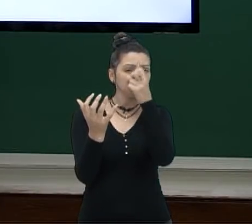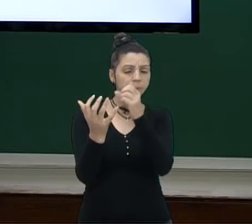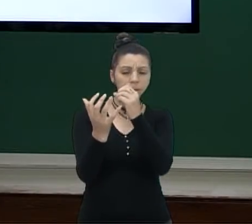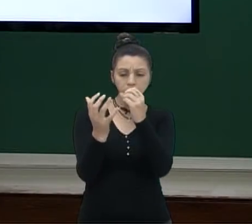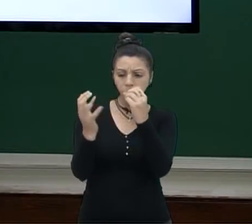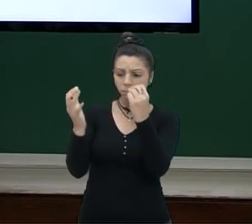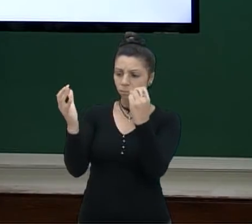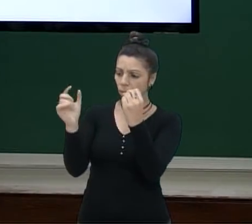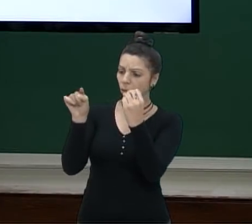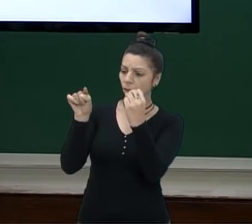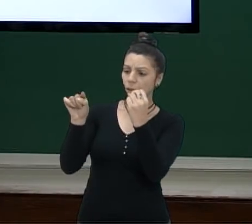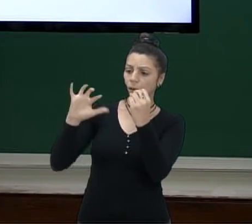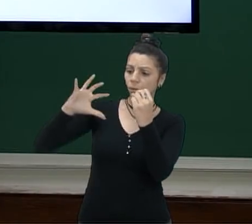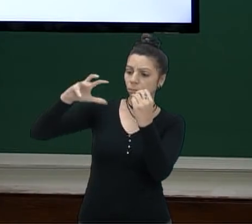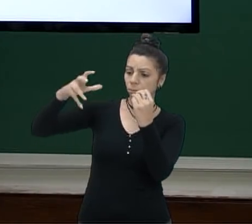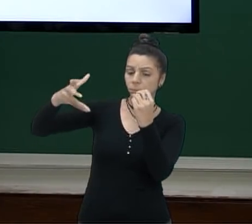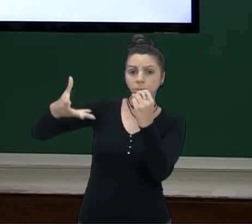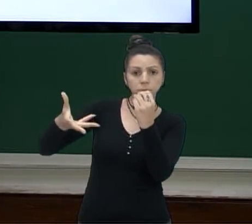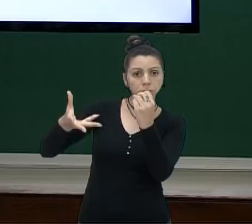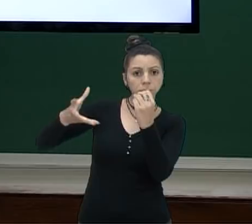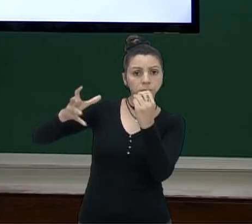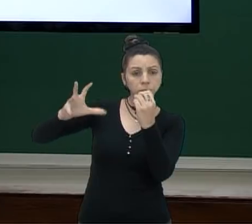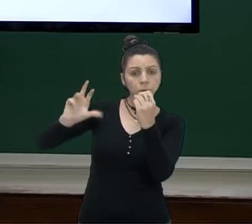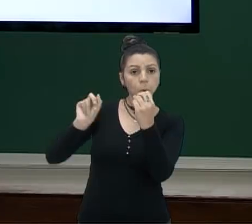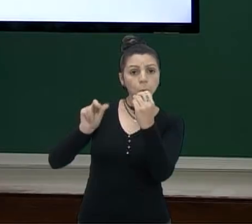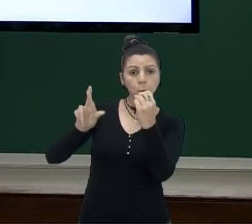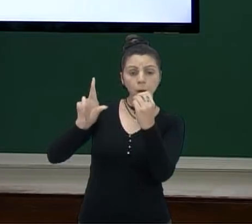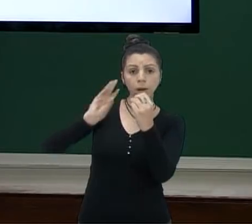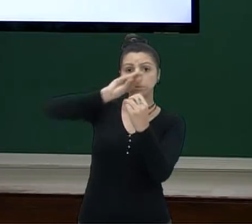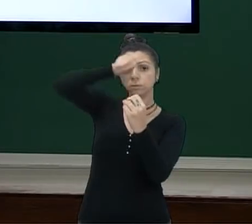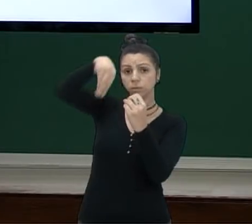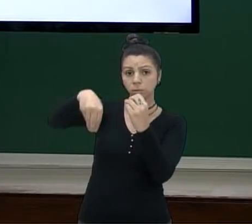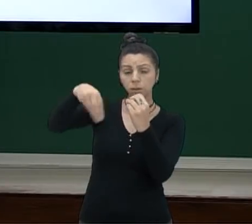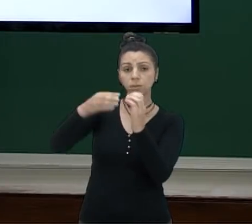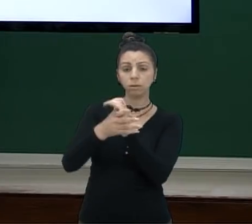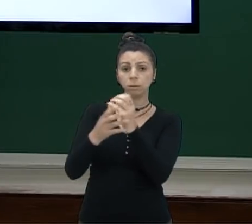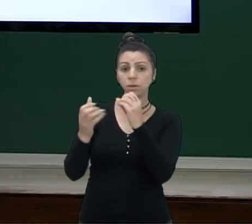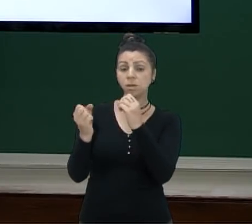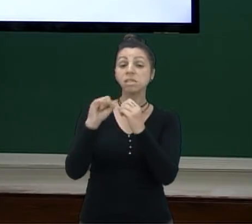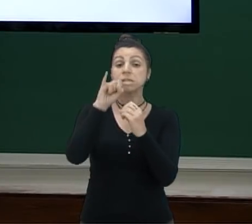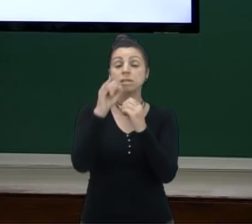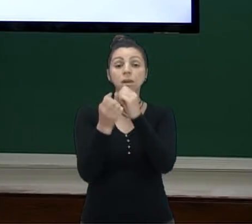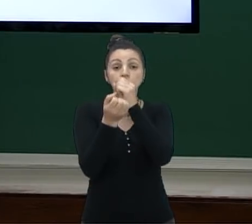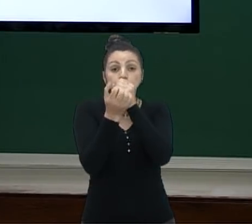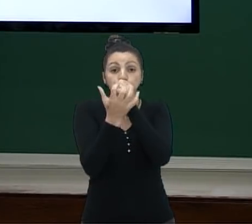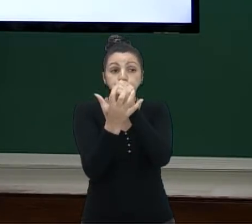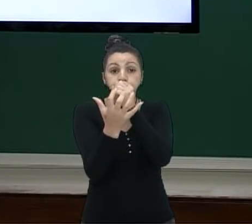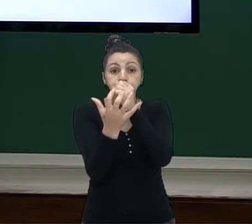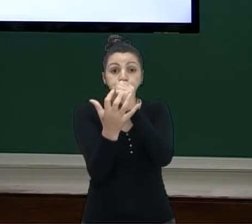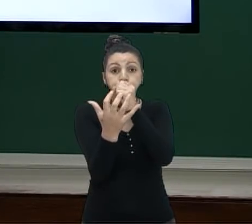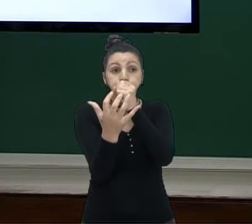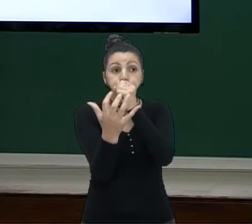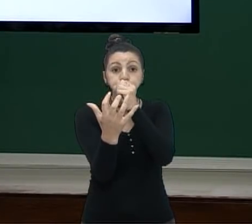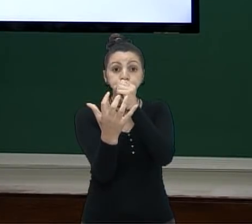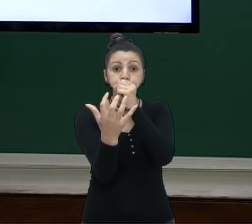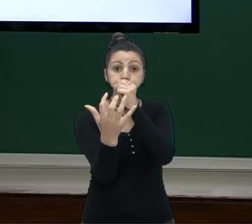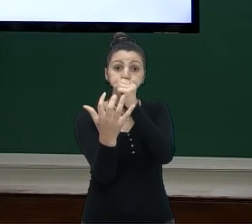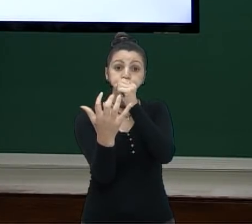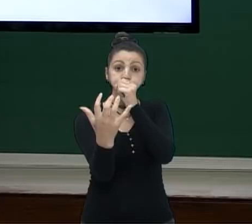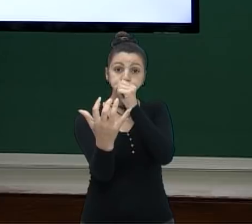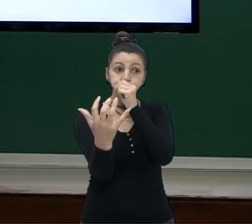está no estado gasoso, ficou com o formato da bexiga. Se eu assoprar mais, vai mudando este formato.